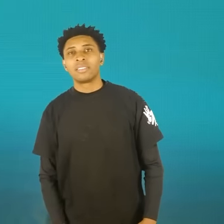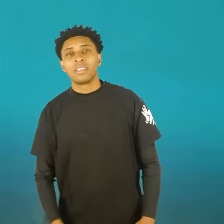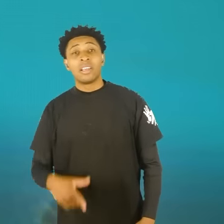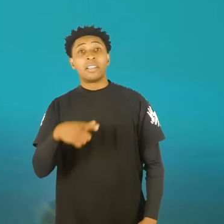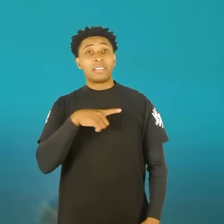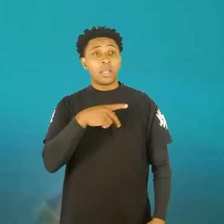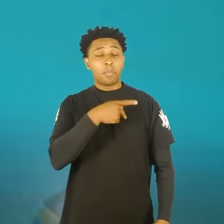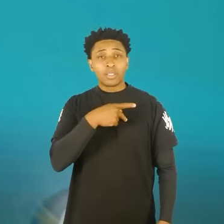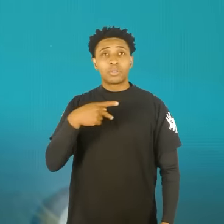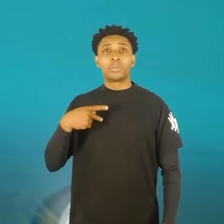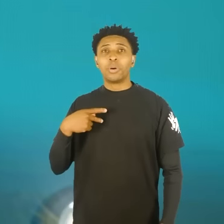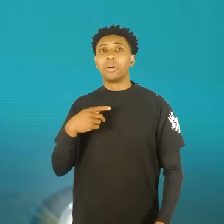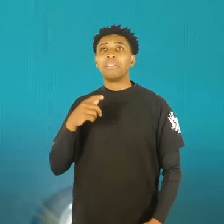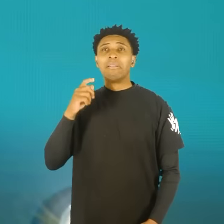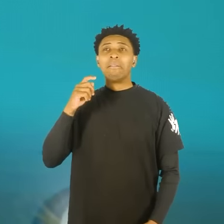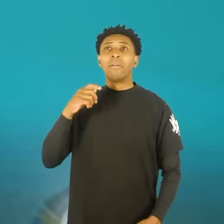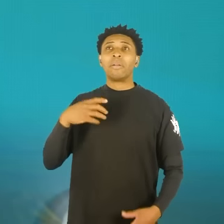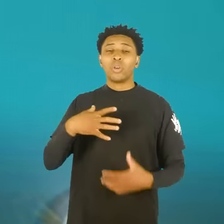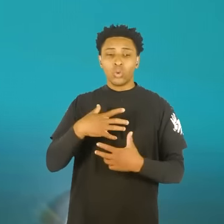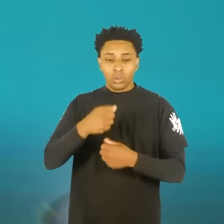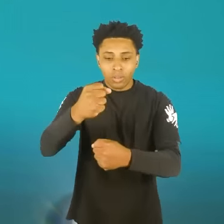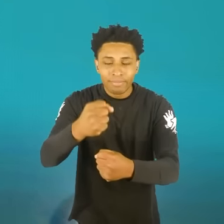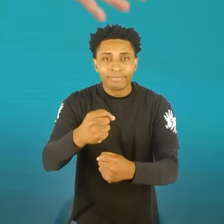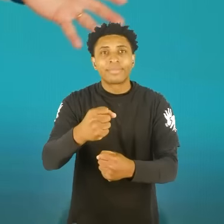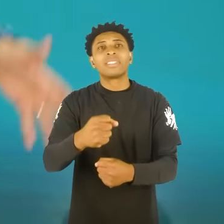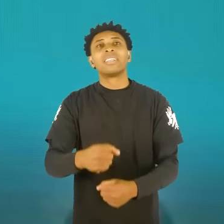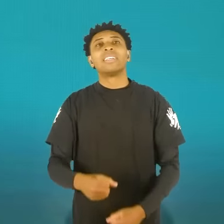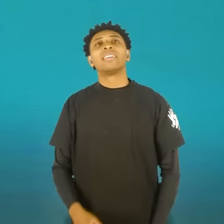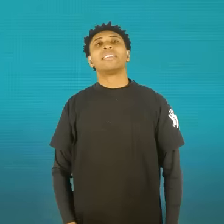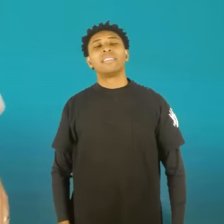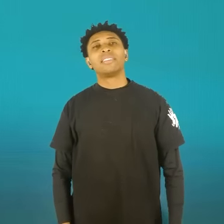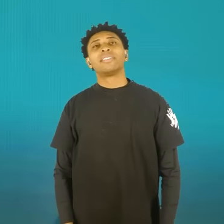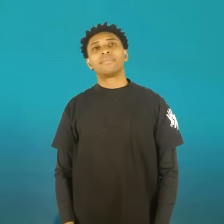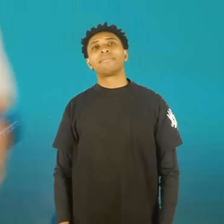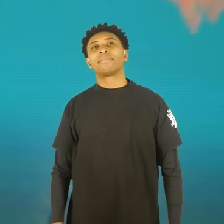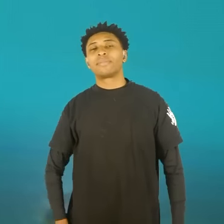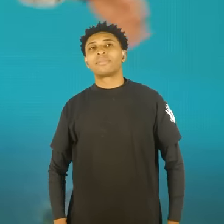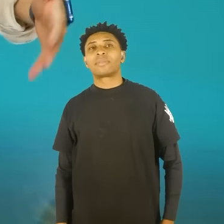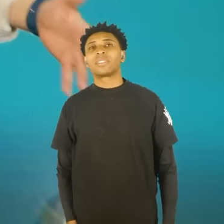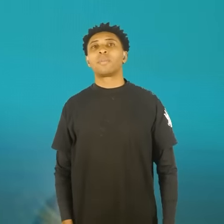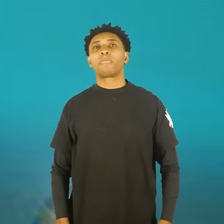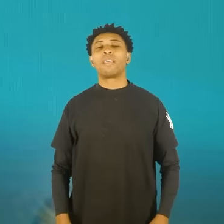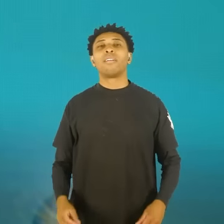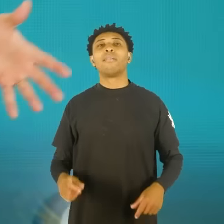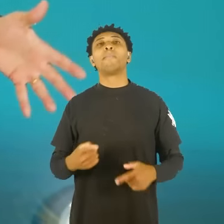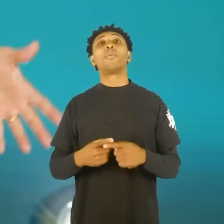uma pessoa passar a vida inteira na igreja e se matar, meu? Como pode? Por